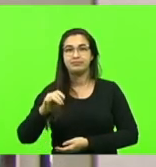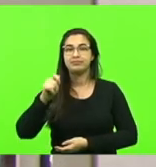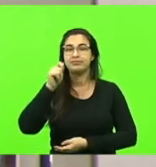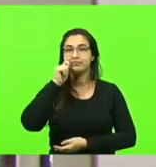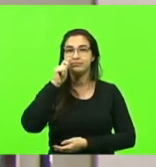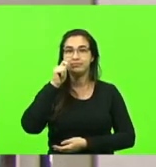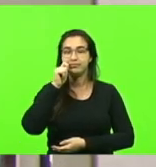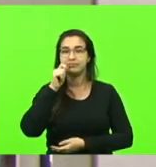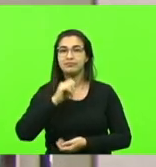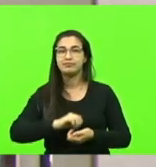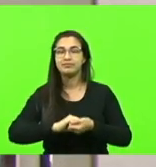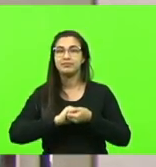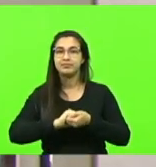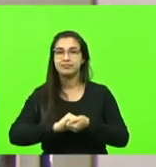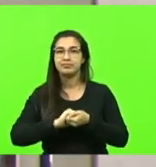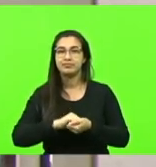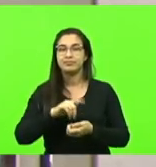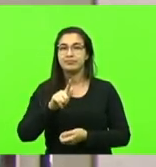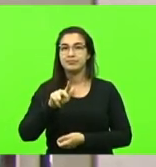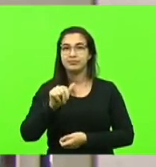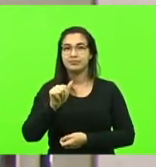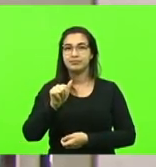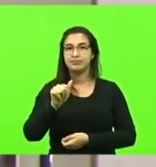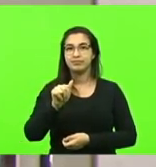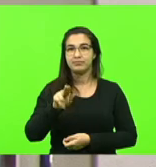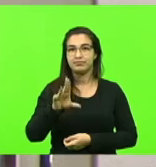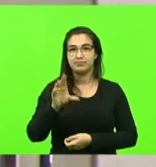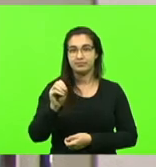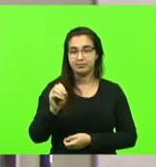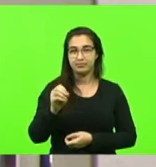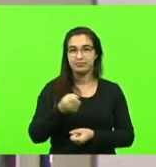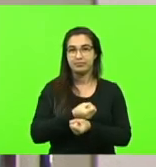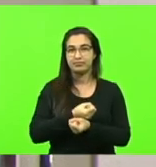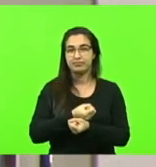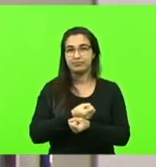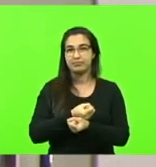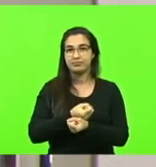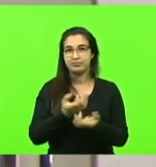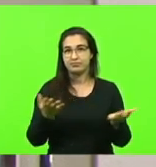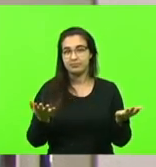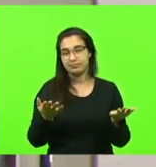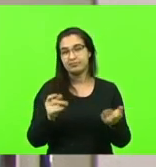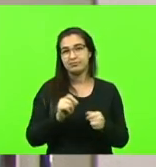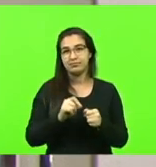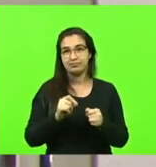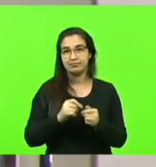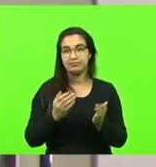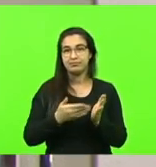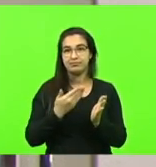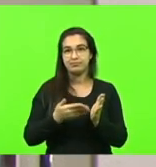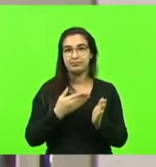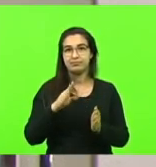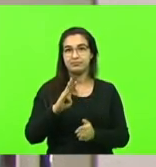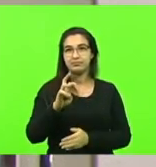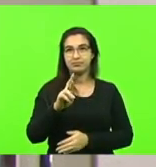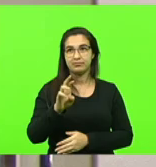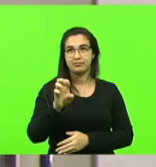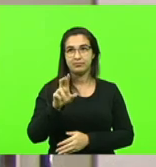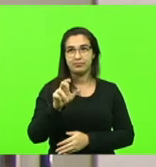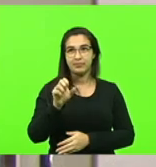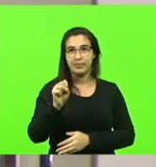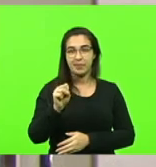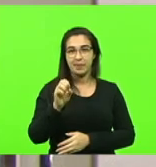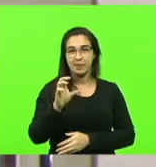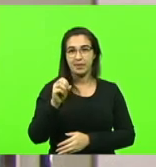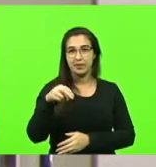Cumprimentando o senhor Glauco Olinger. Pelo lançamento do livro, breves considerações sobre a água doce no